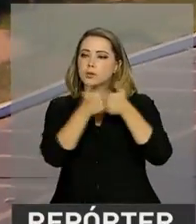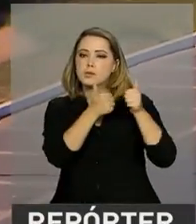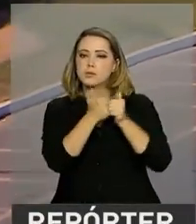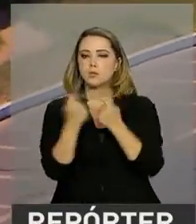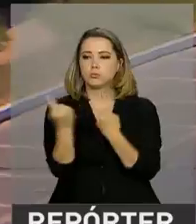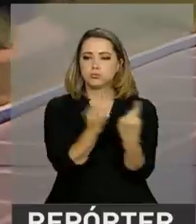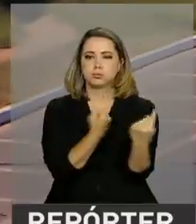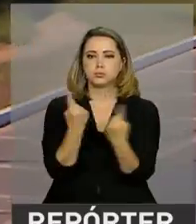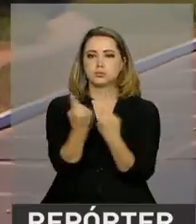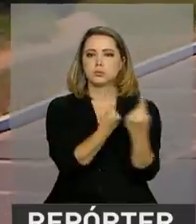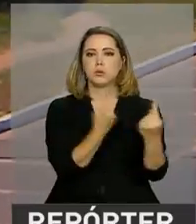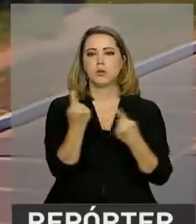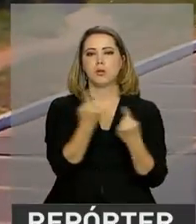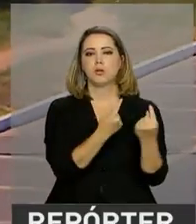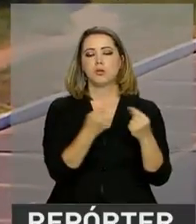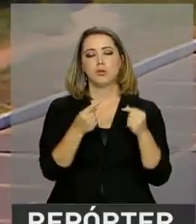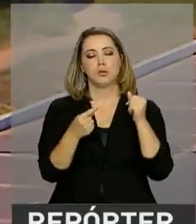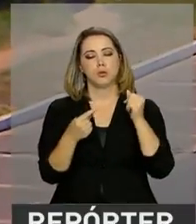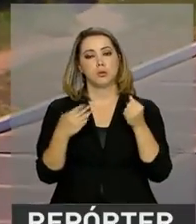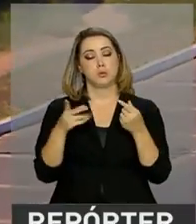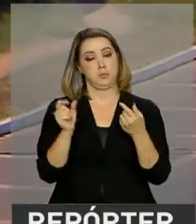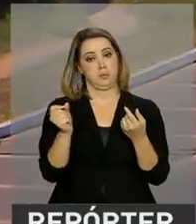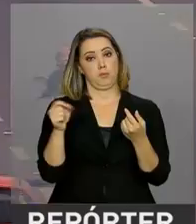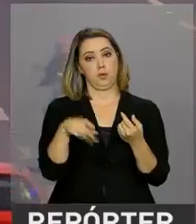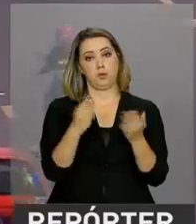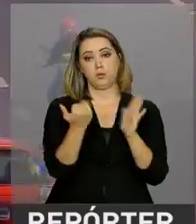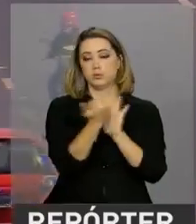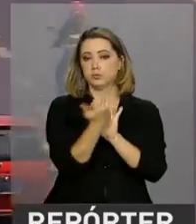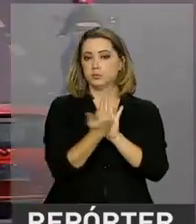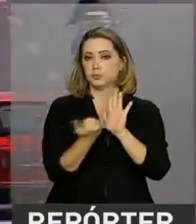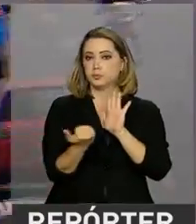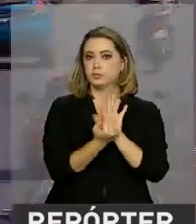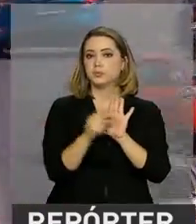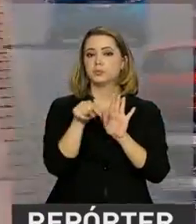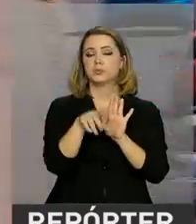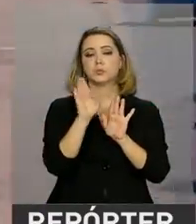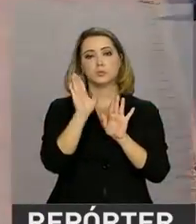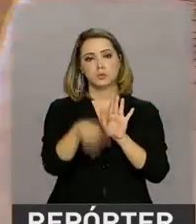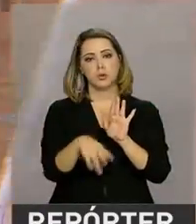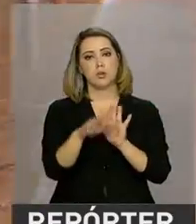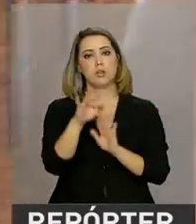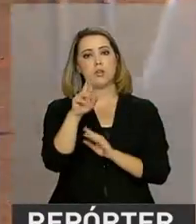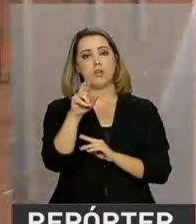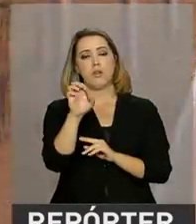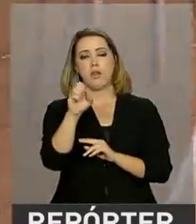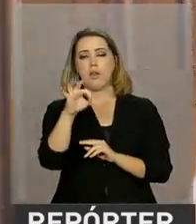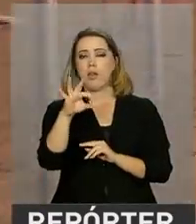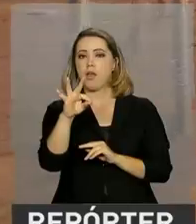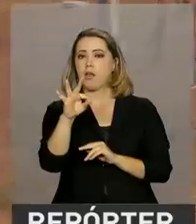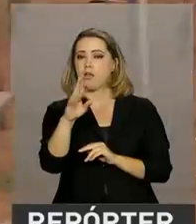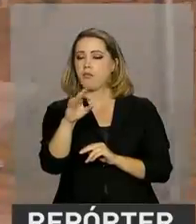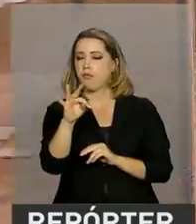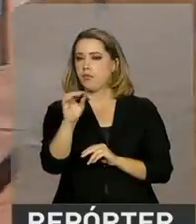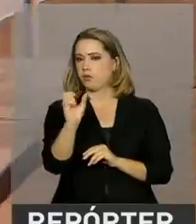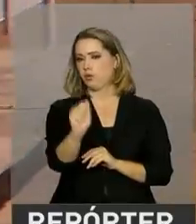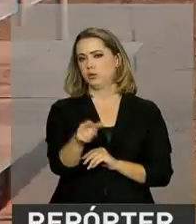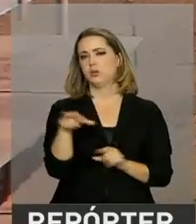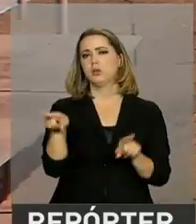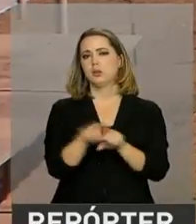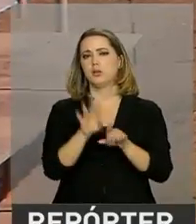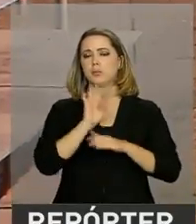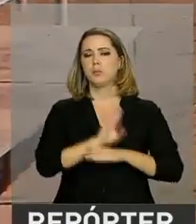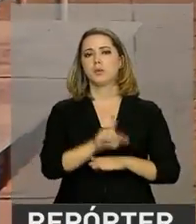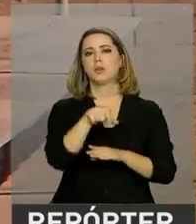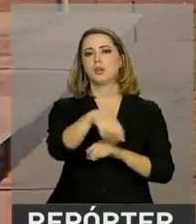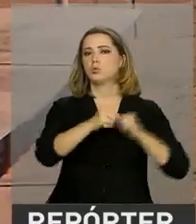programa de renovação de Frota do transporte público coletivo Urbano o refr deve impactar também